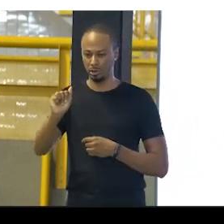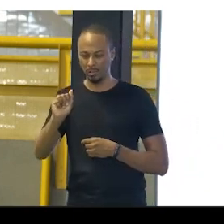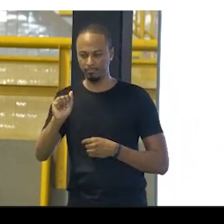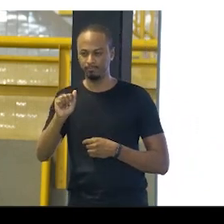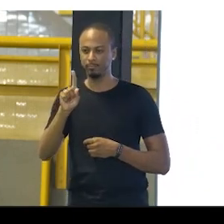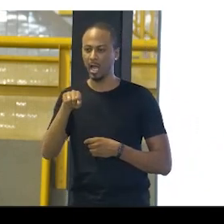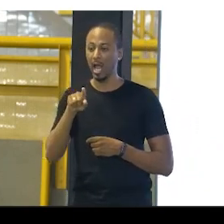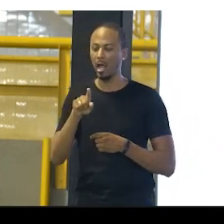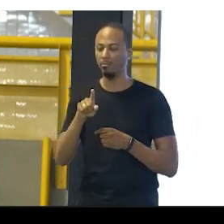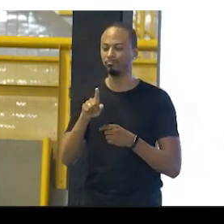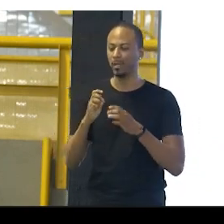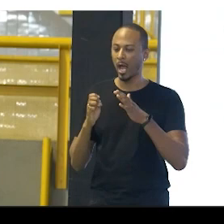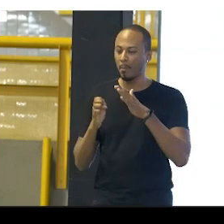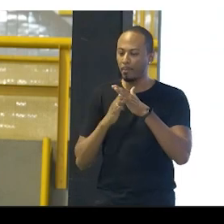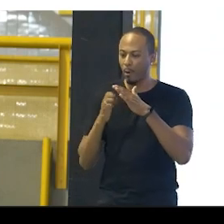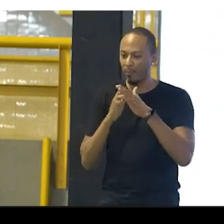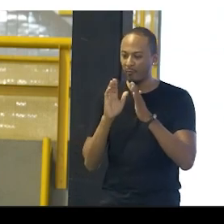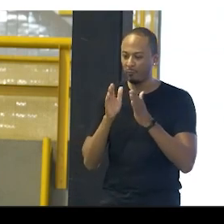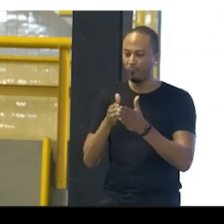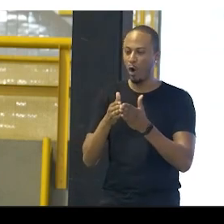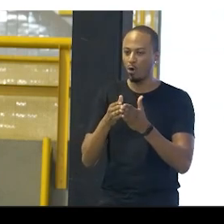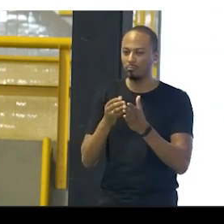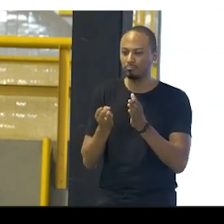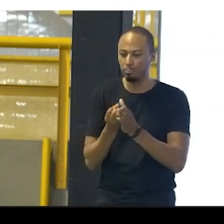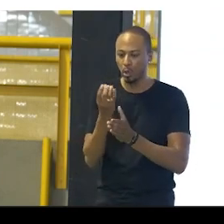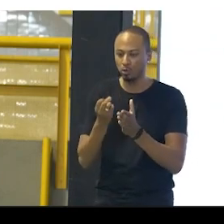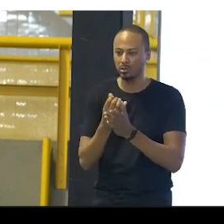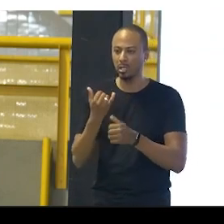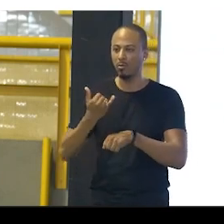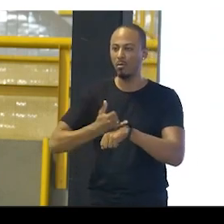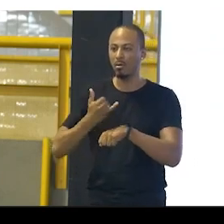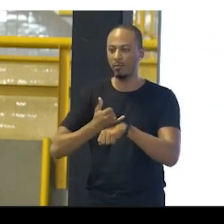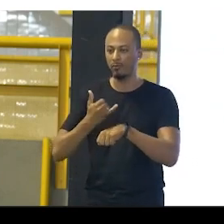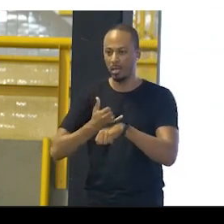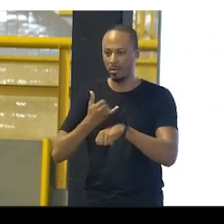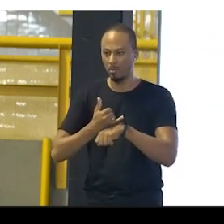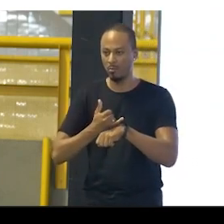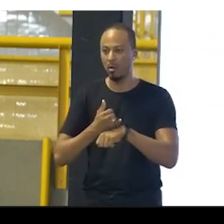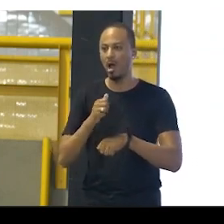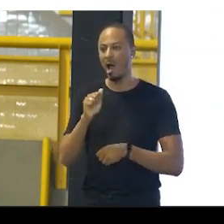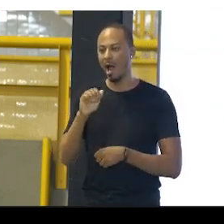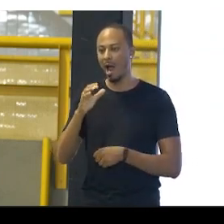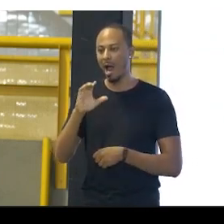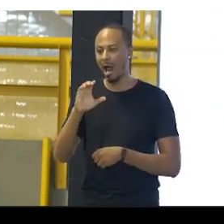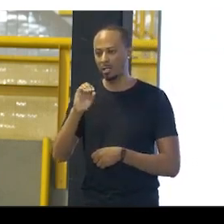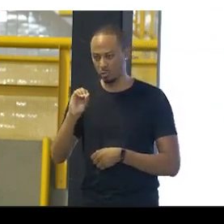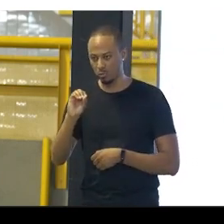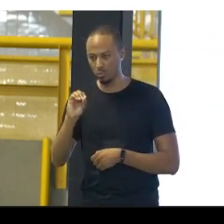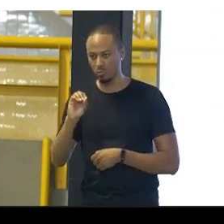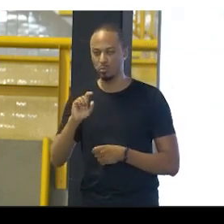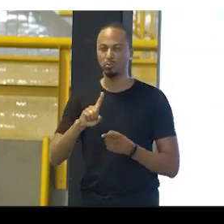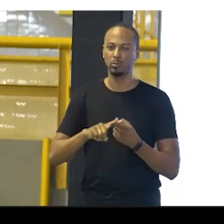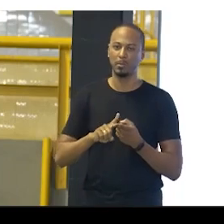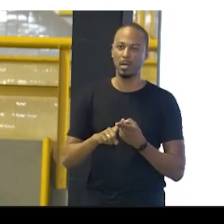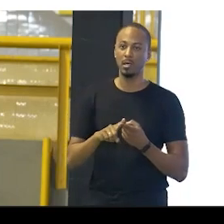importante dentro da indústria. Ou seja, não há como, se esse controle aqui ele não tem carvão,